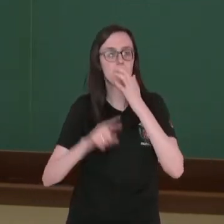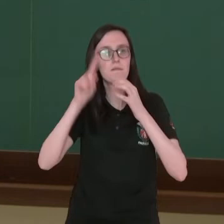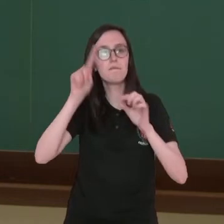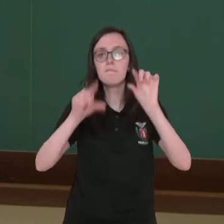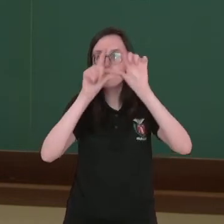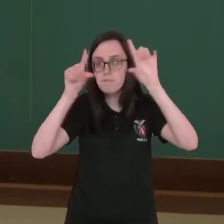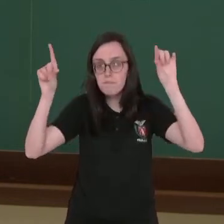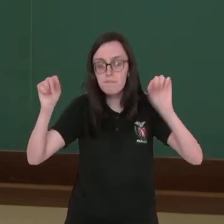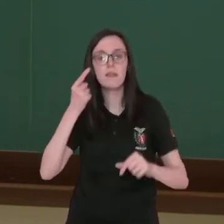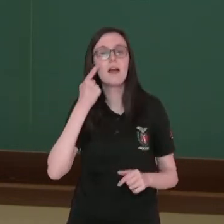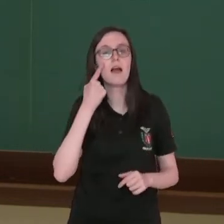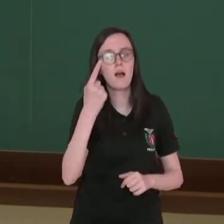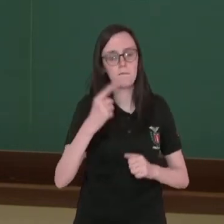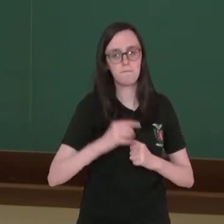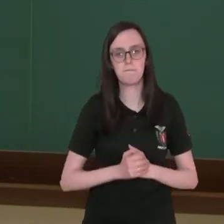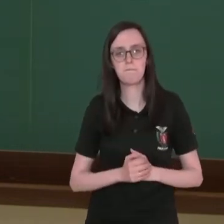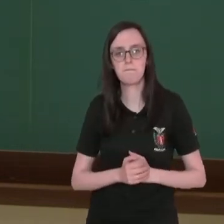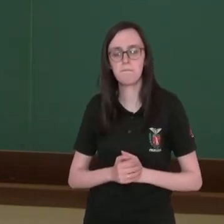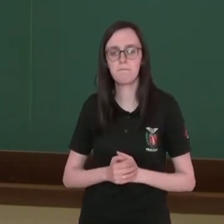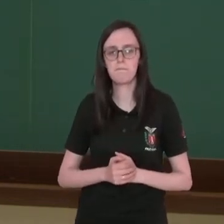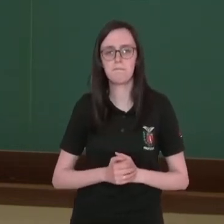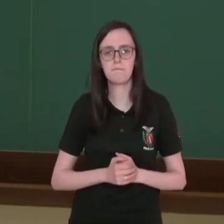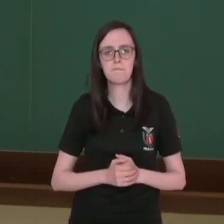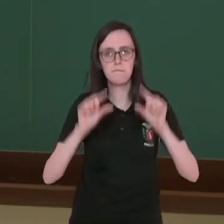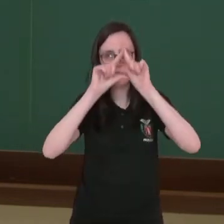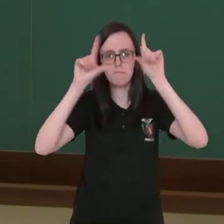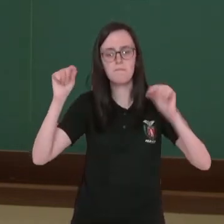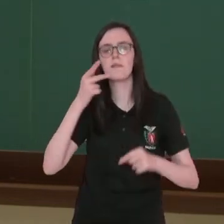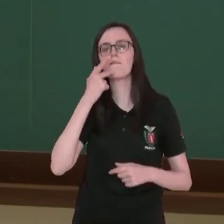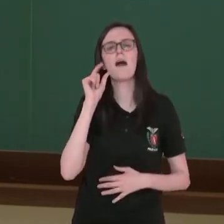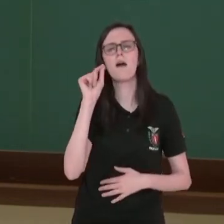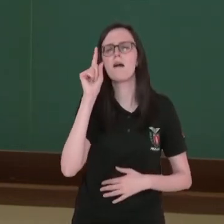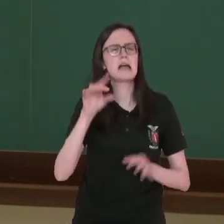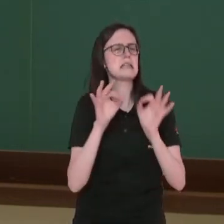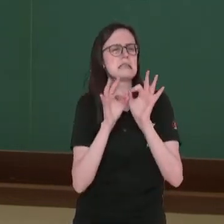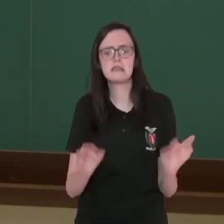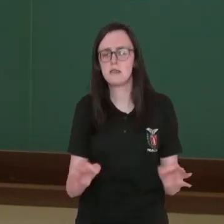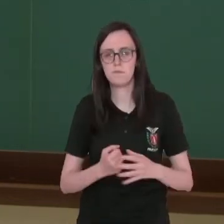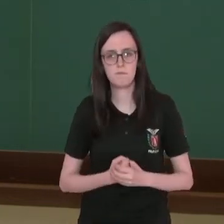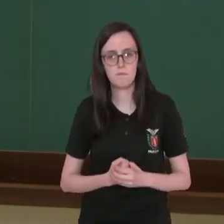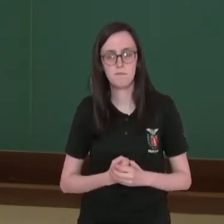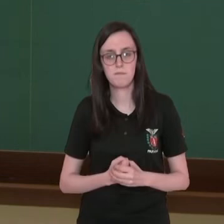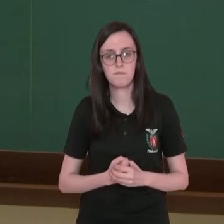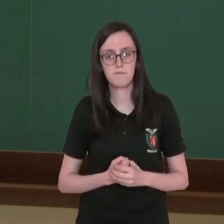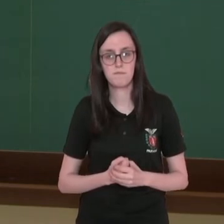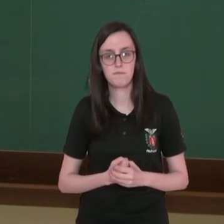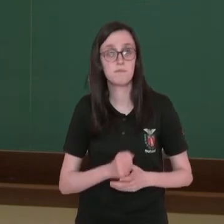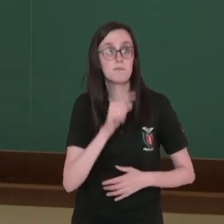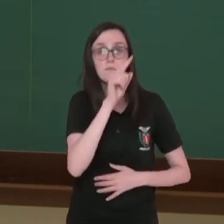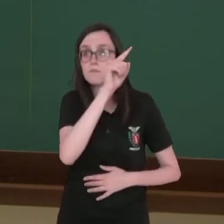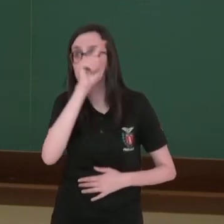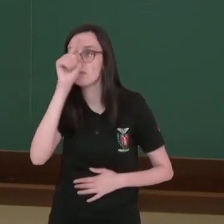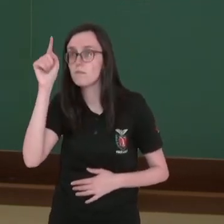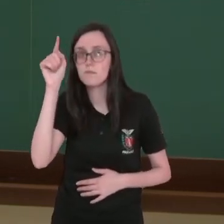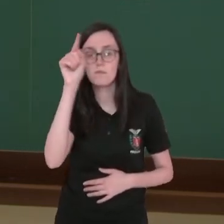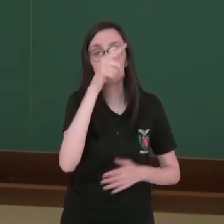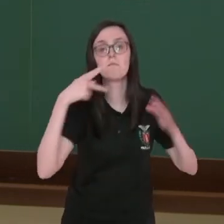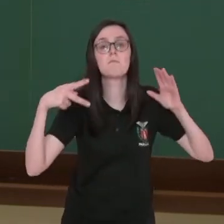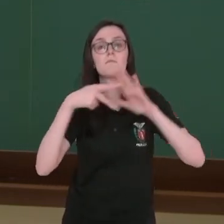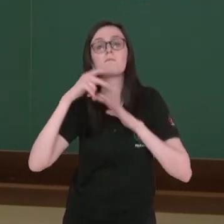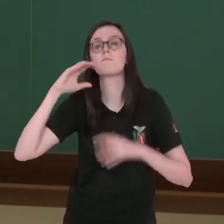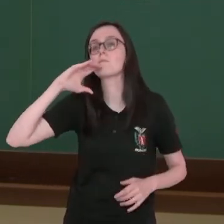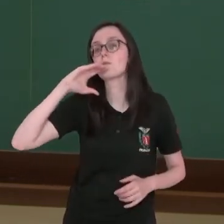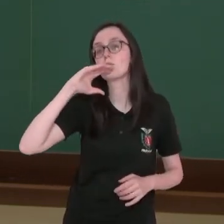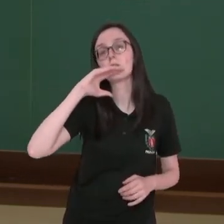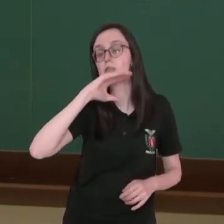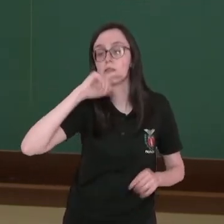enunciado. A segunda lei da termodinâmica diz o seguinte, pessoal, simples assim. Quando eles dominaram a arte do calor, eles viram que